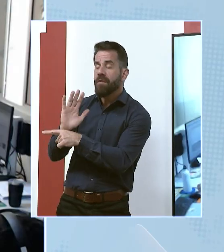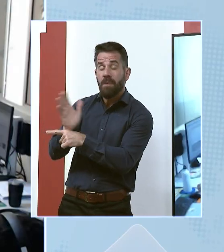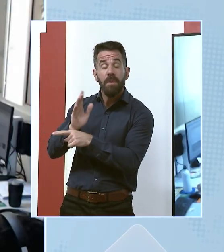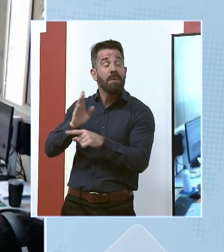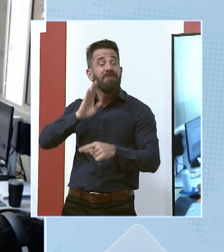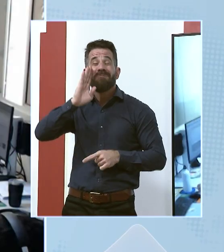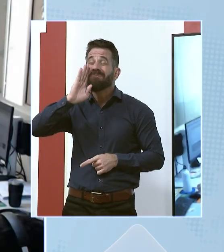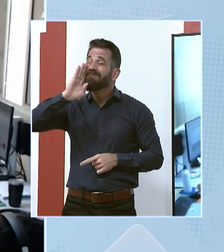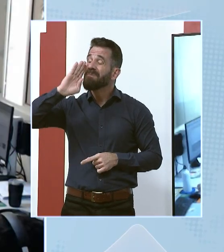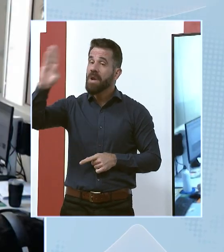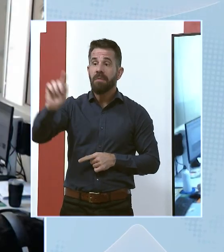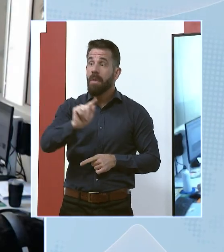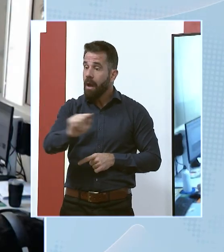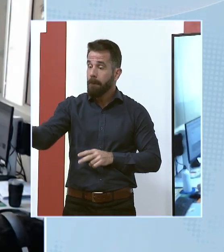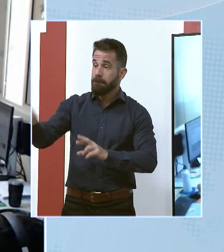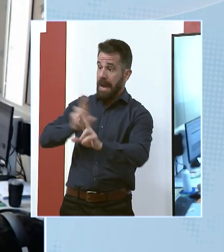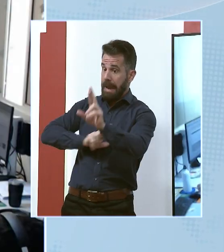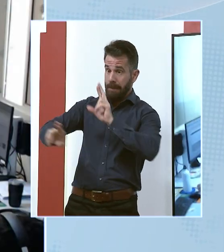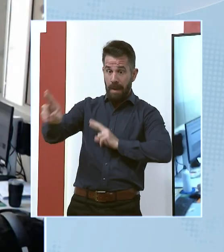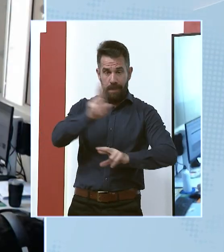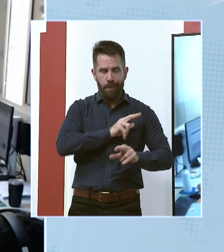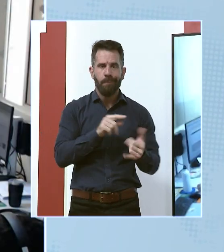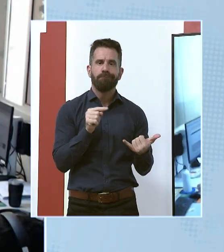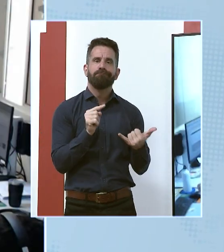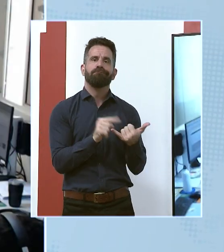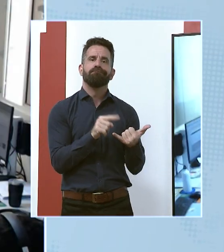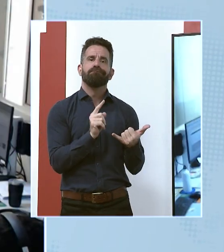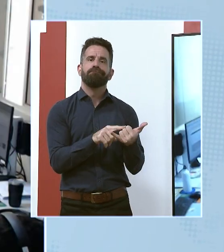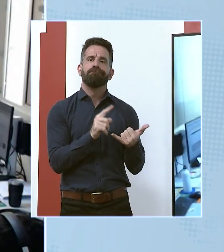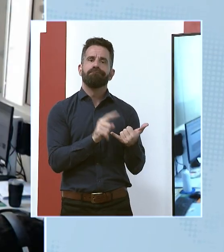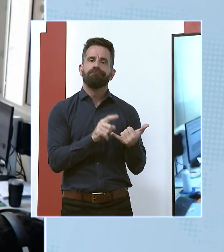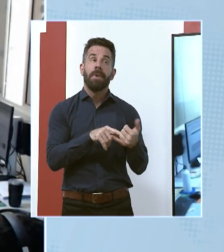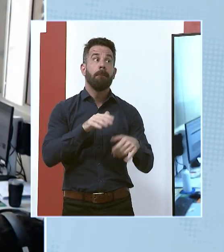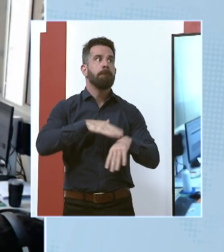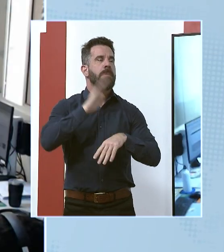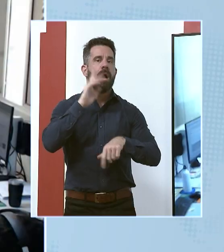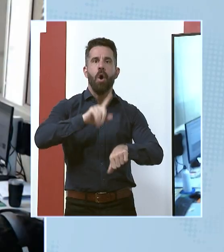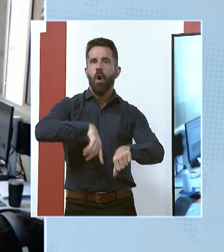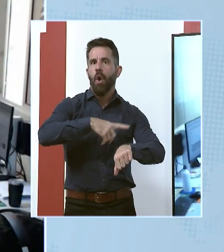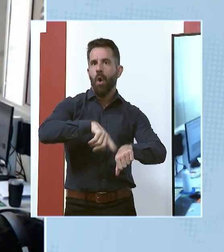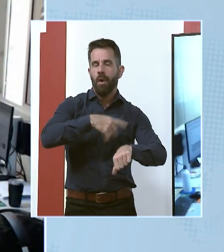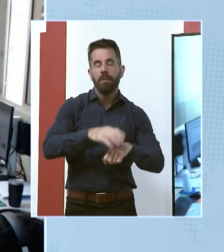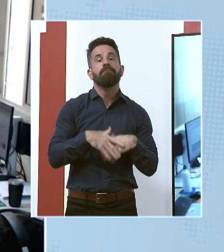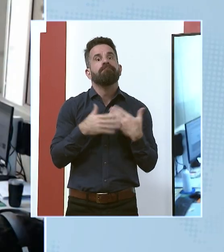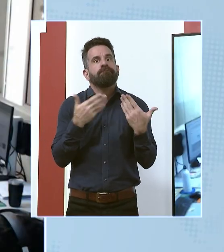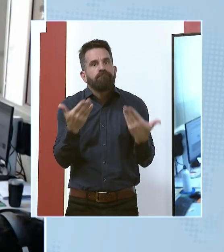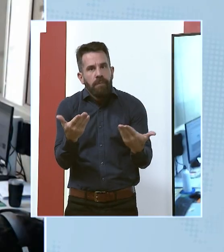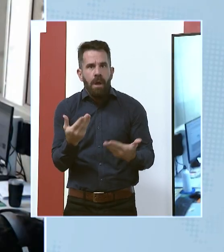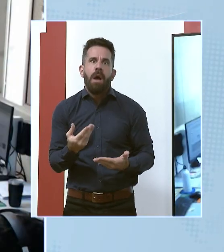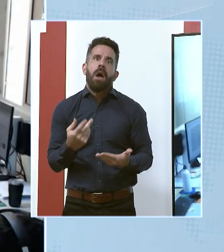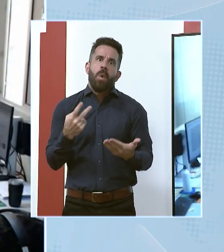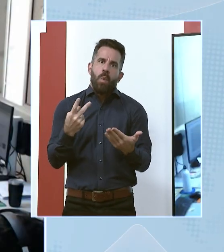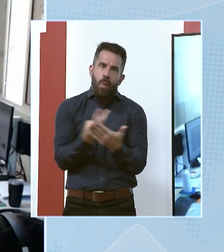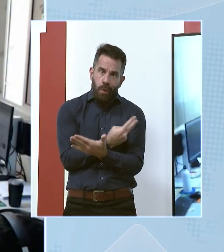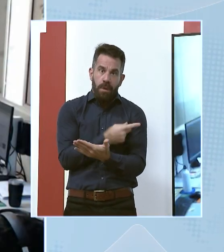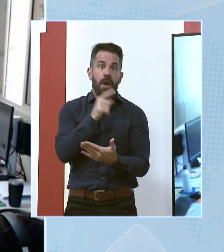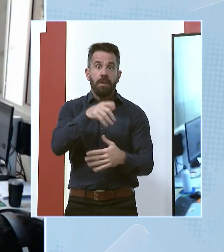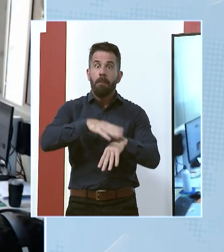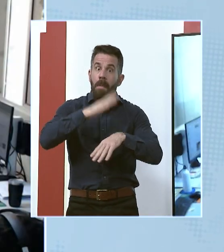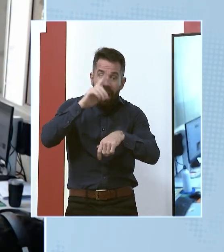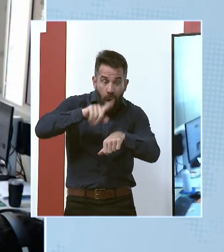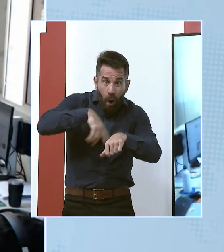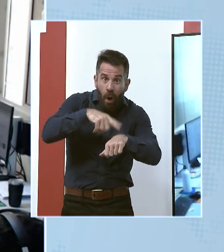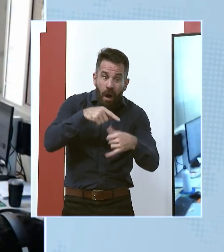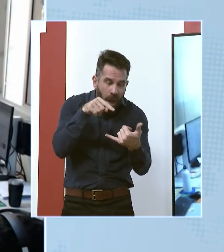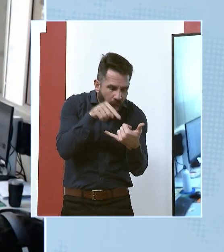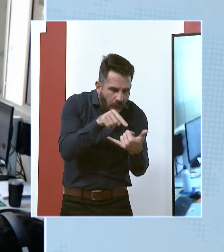foi mais repetido por eles, é o uso do celular. E é justamente por essa presença online tão elevada, Camila e professor Diego, que os